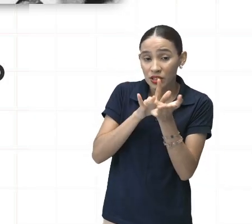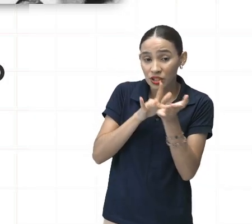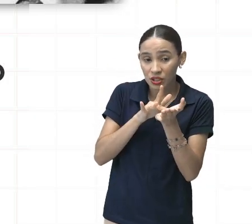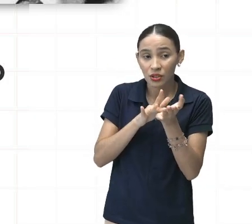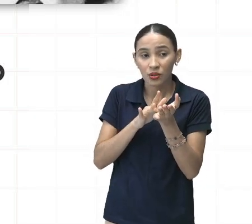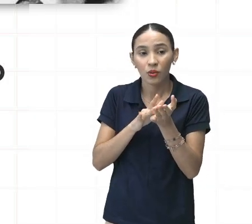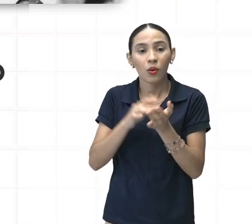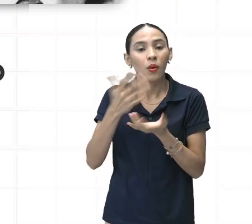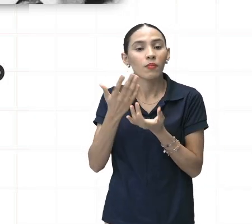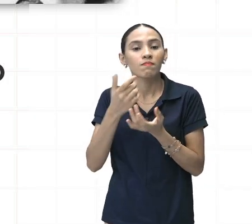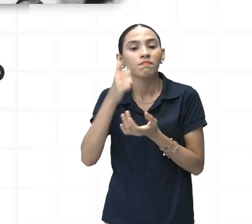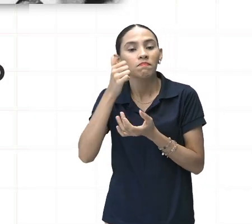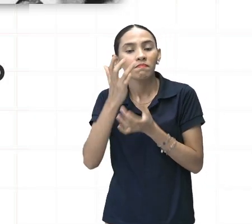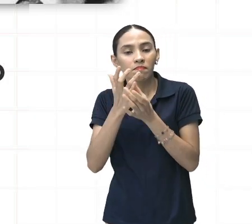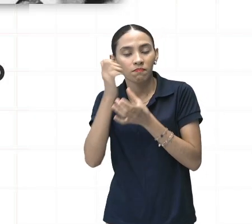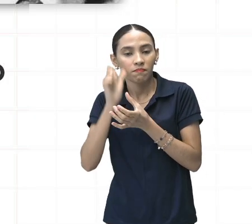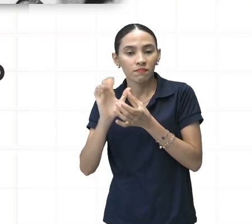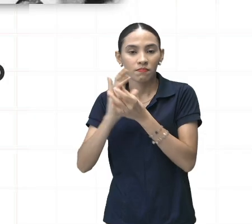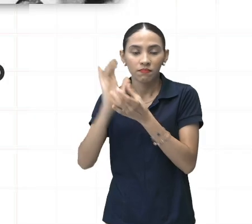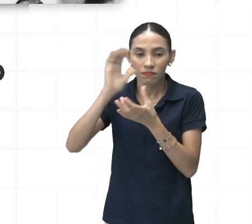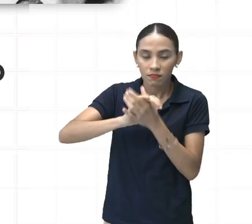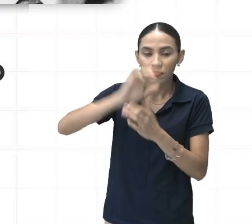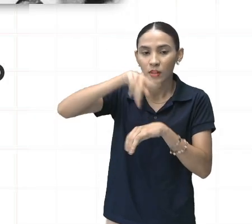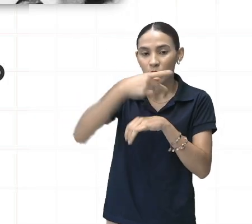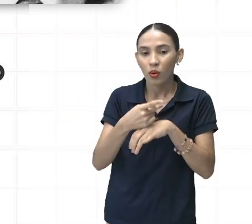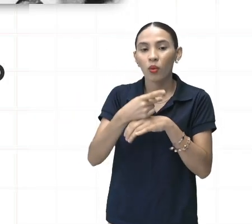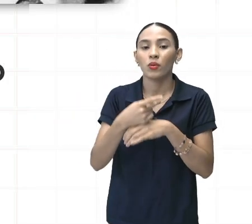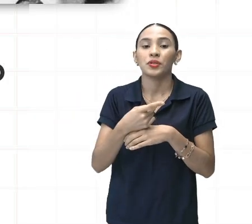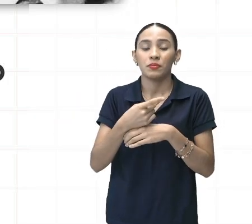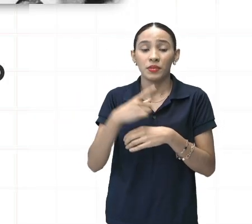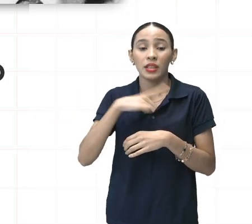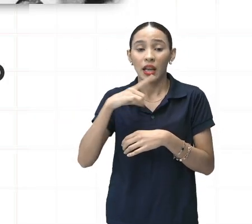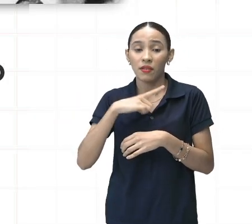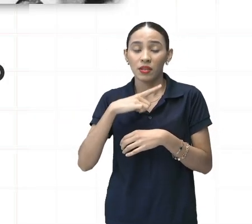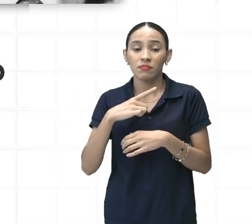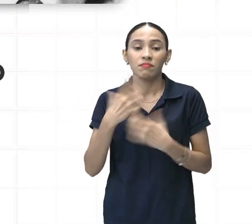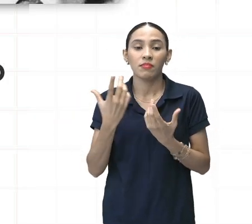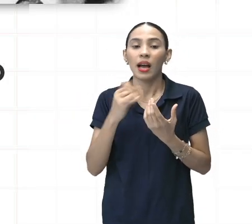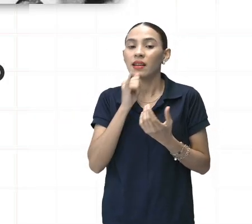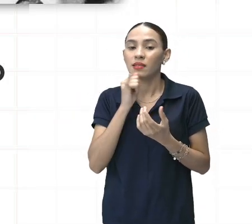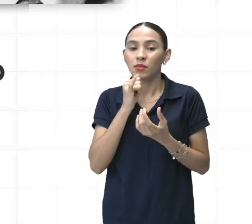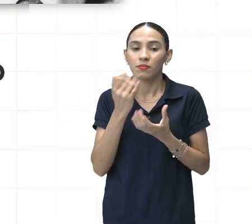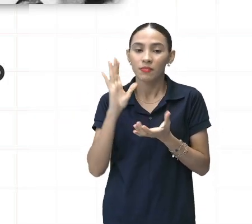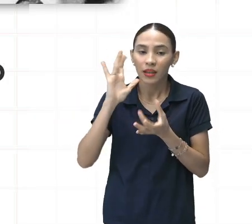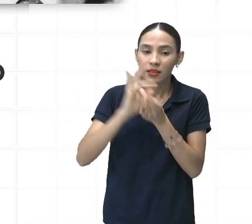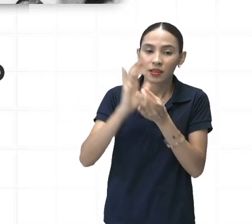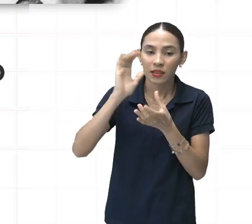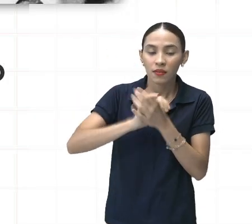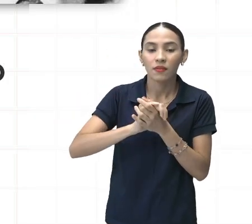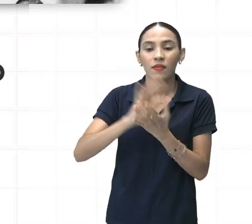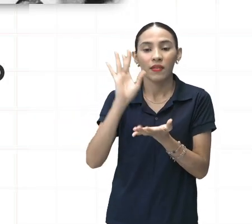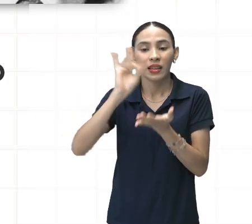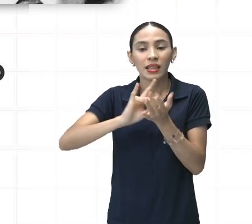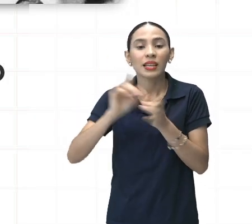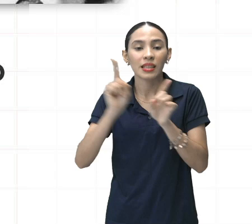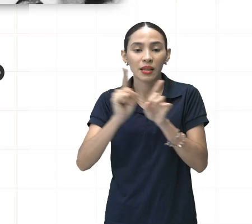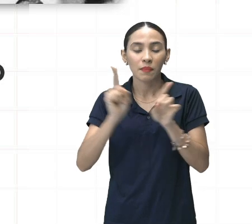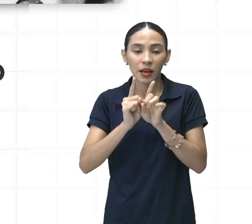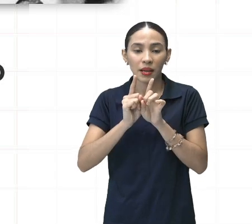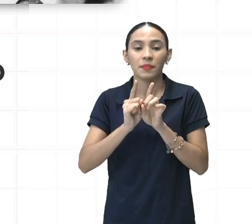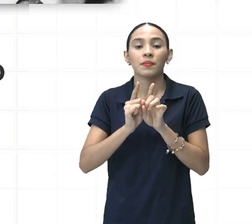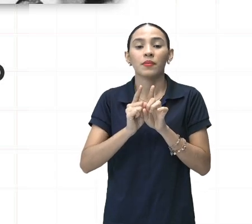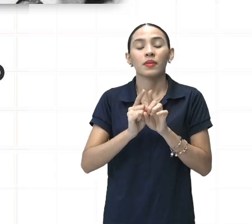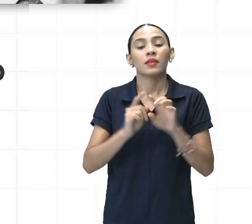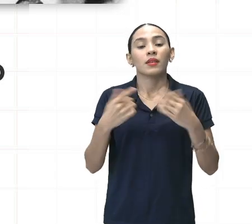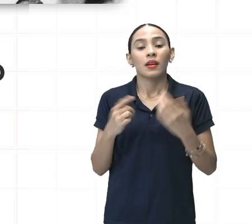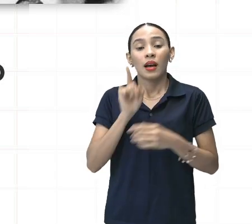mulher, só que posteriormente eles acabaram envolvendo-se amorosamente e casando de forma verdadeira, por assim dizer.